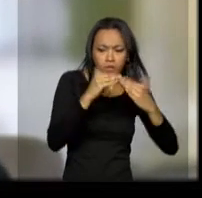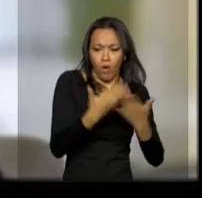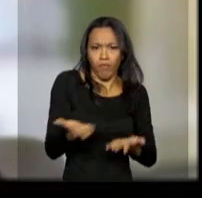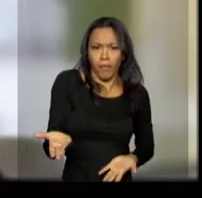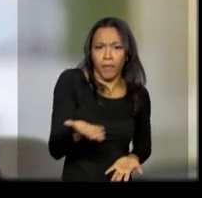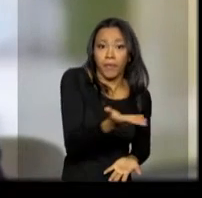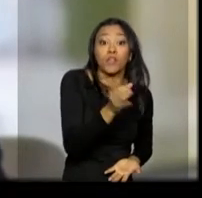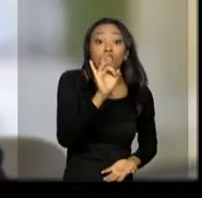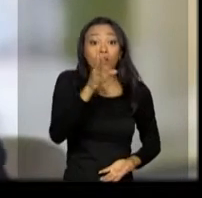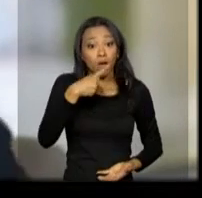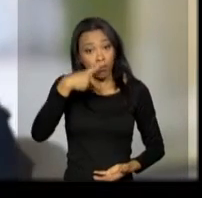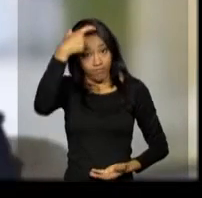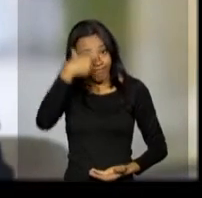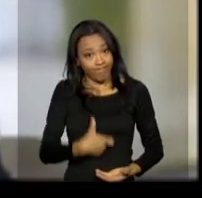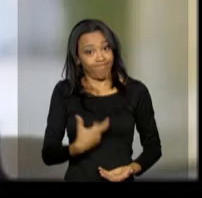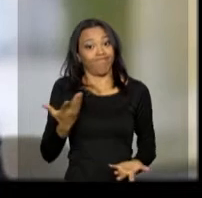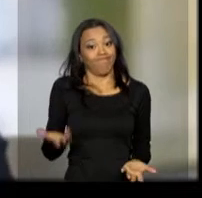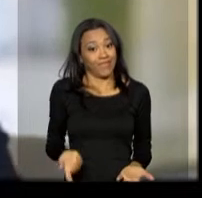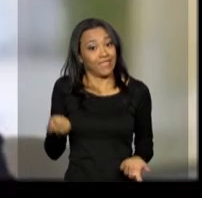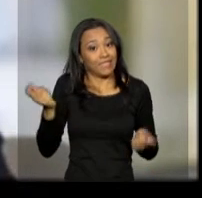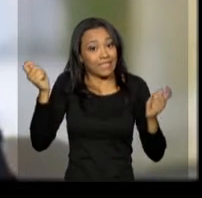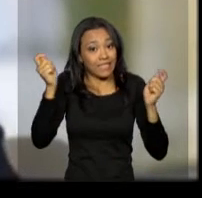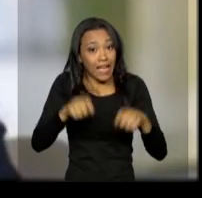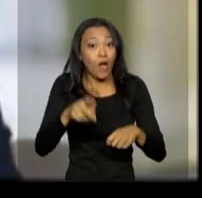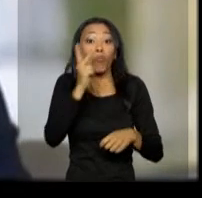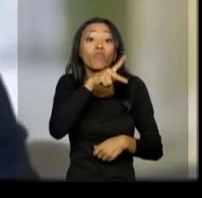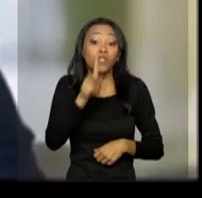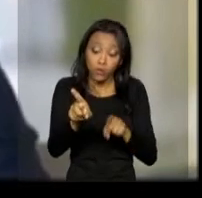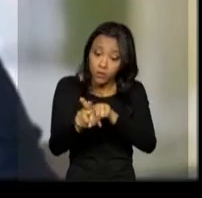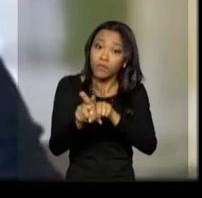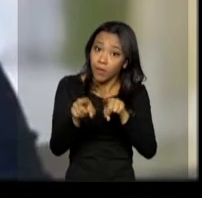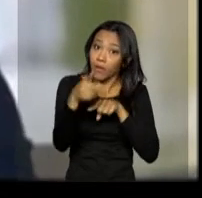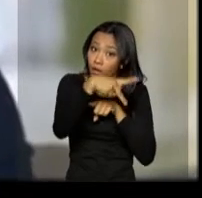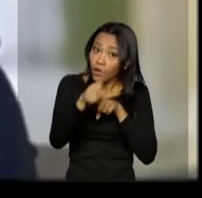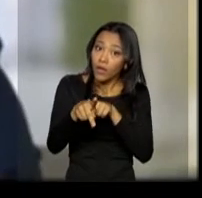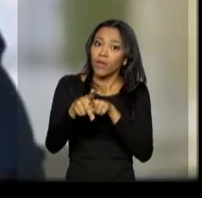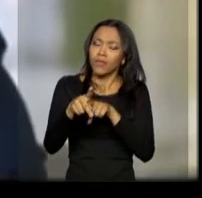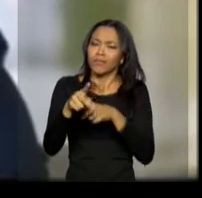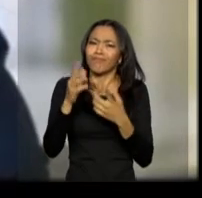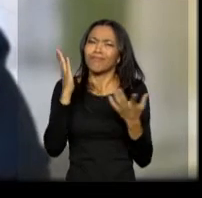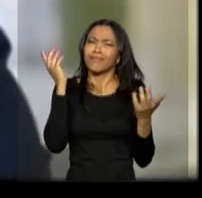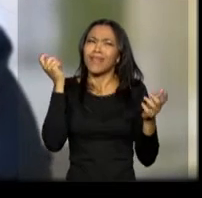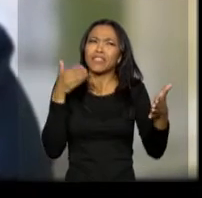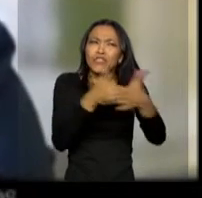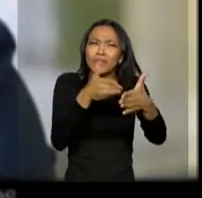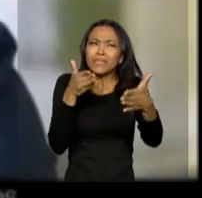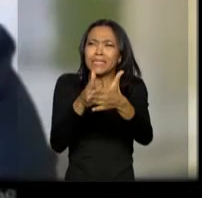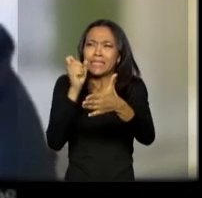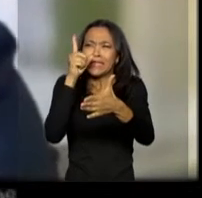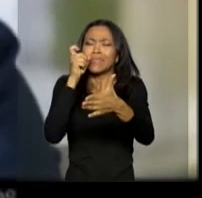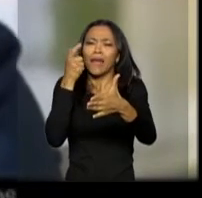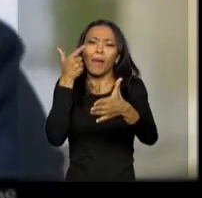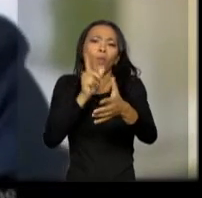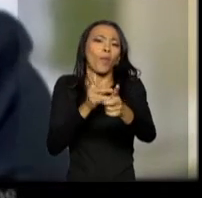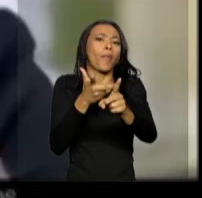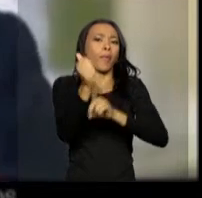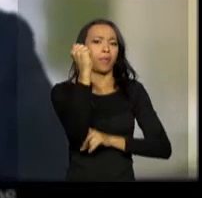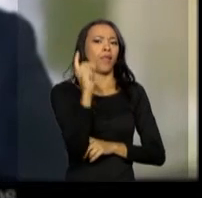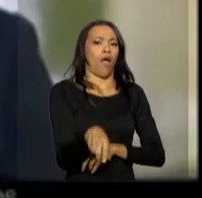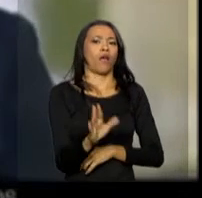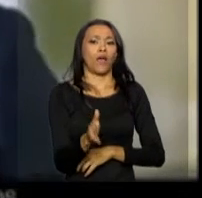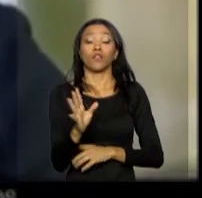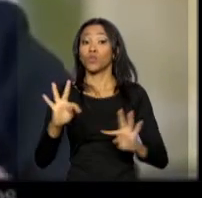sua dedicação de mestre fará você, professor, superar as dificuldades que enfrenta. Somente a pressão